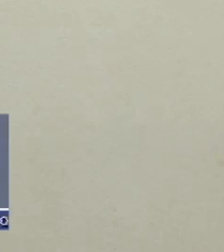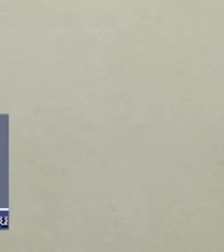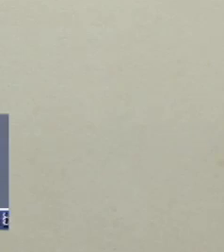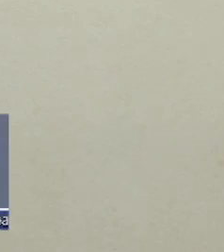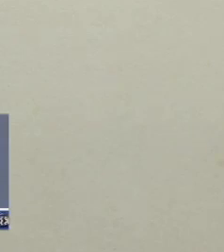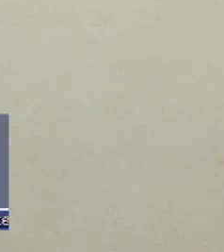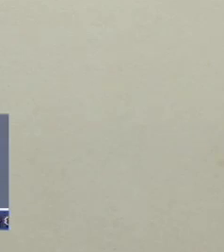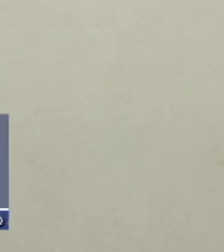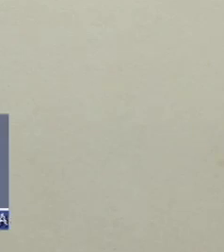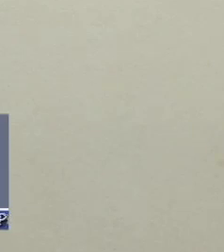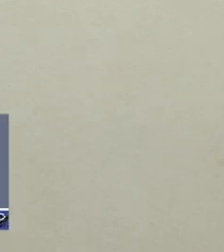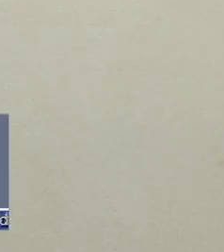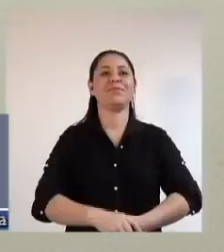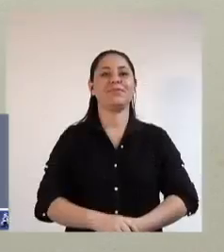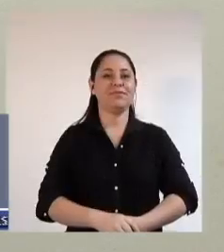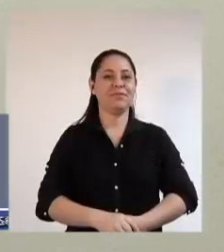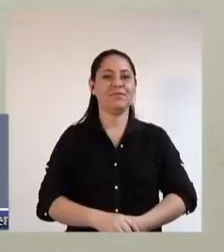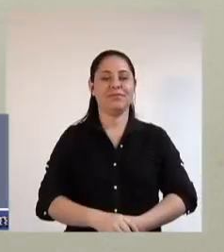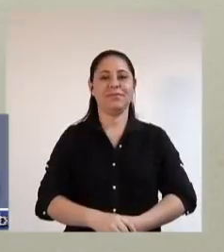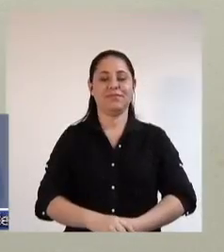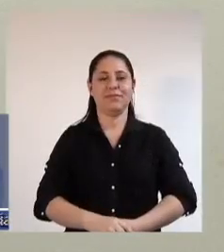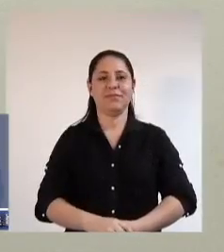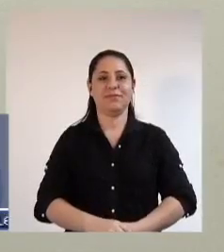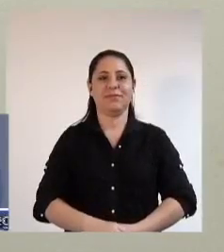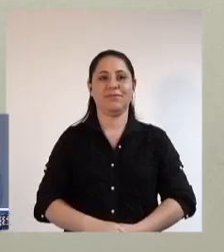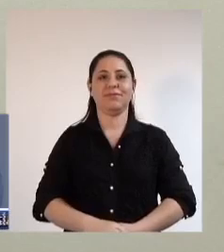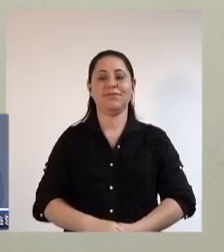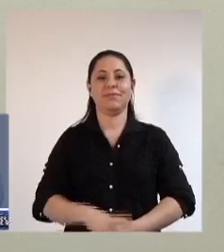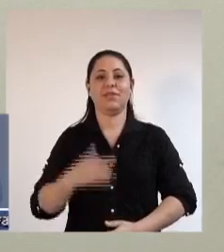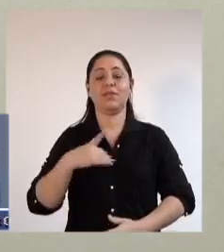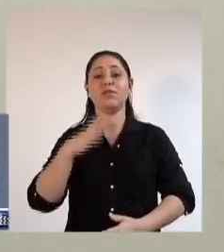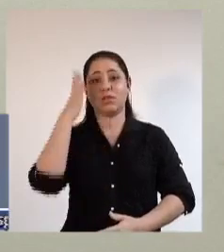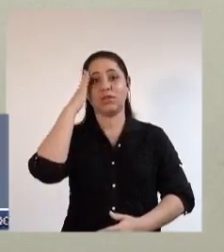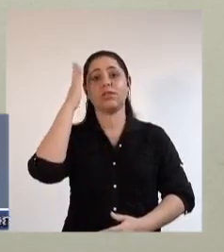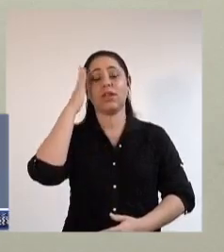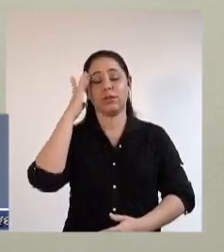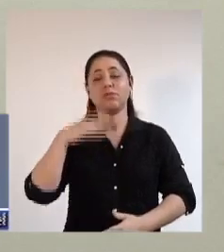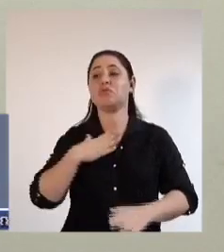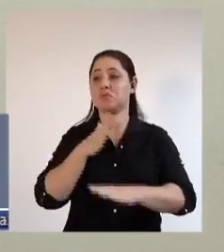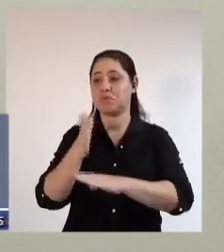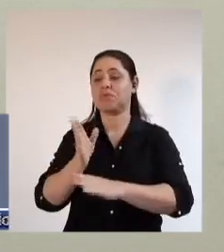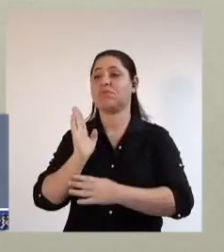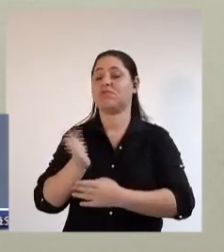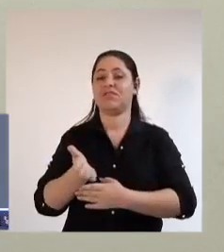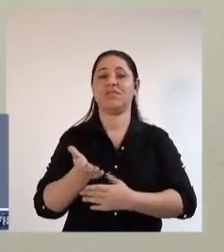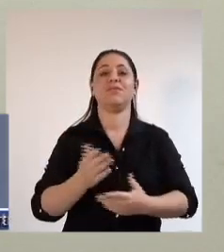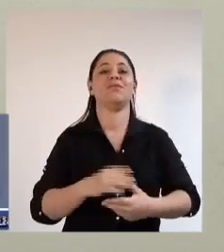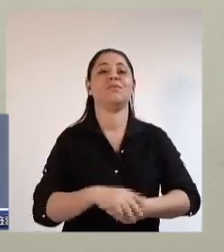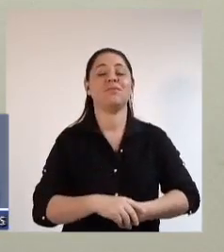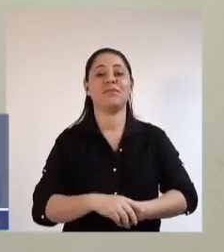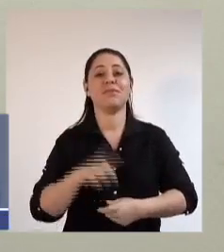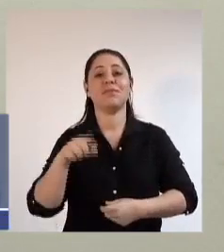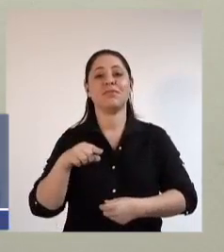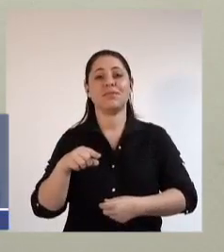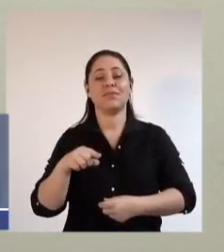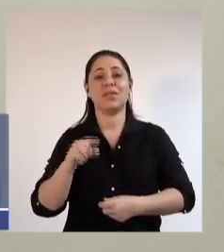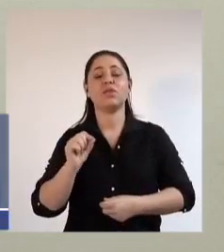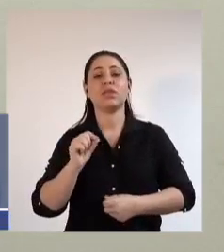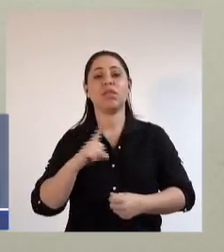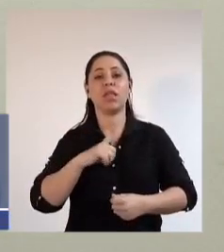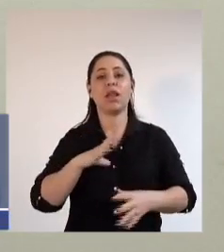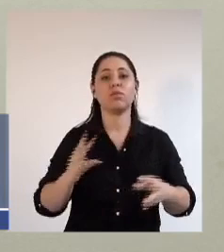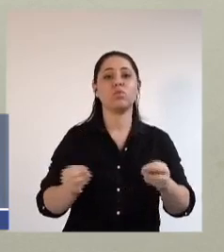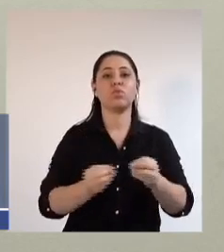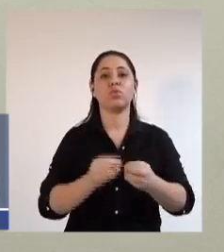não deve apae que nenhum no brasil o senhor sabe diz lá o céu esteve ela é composta